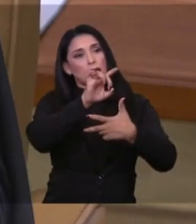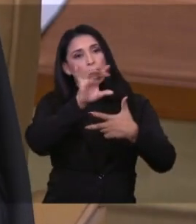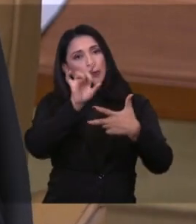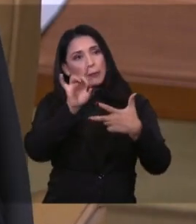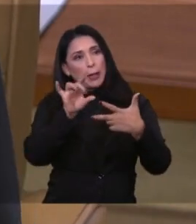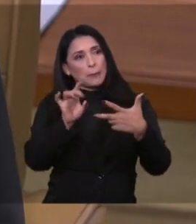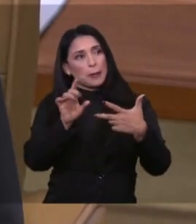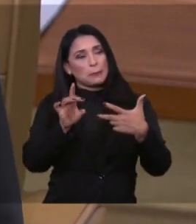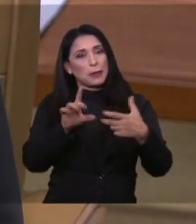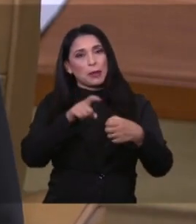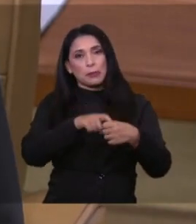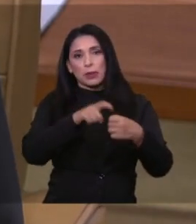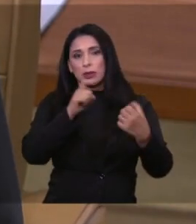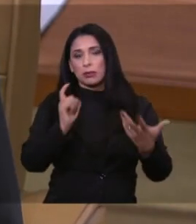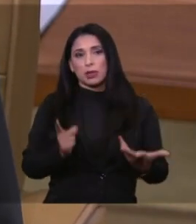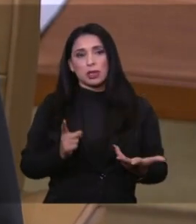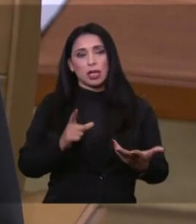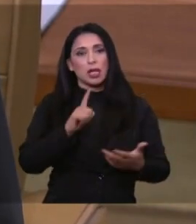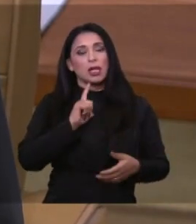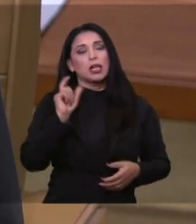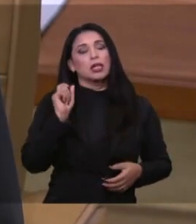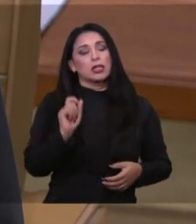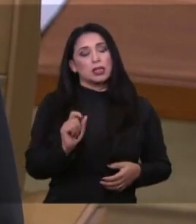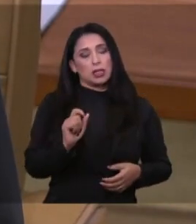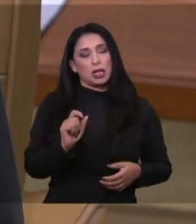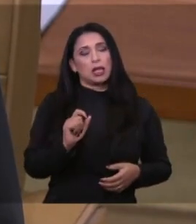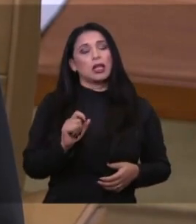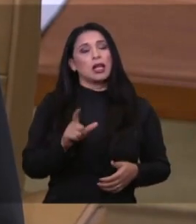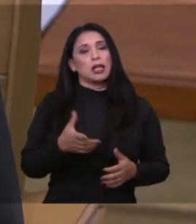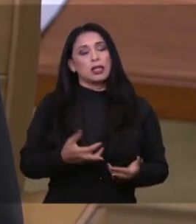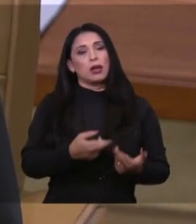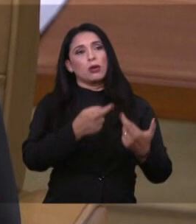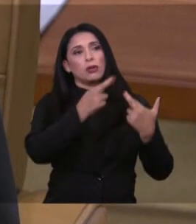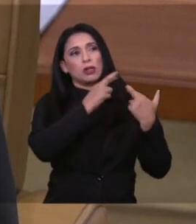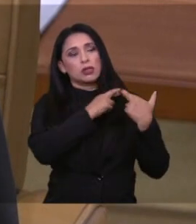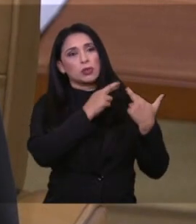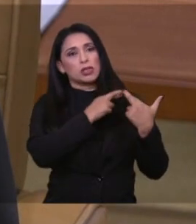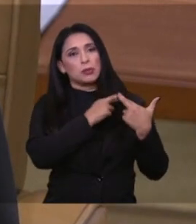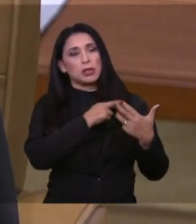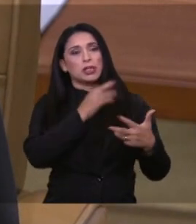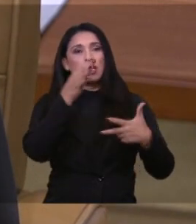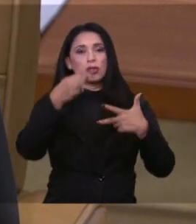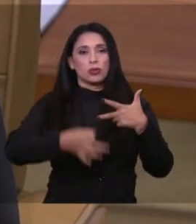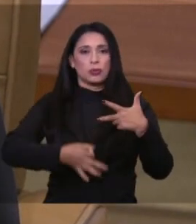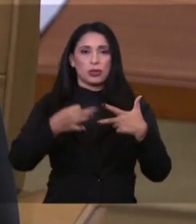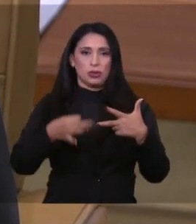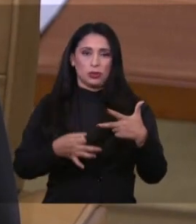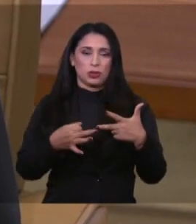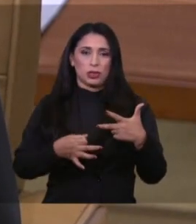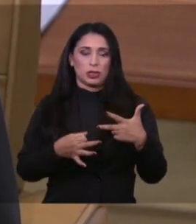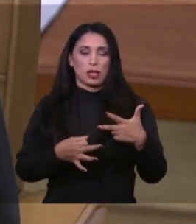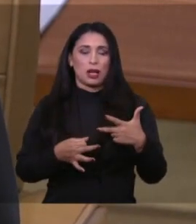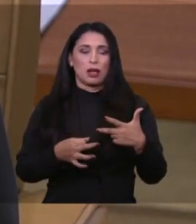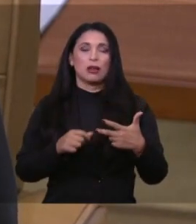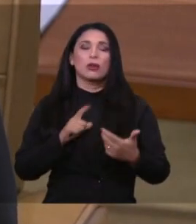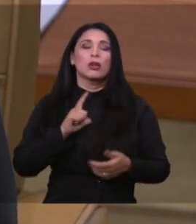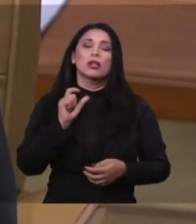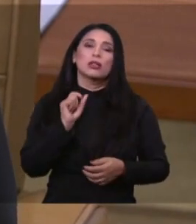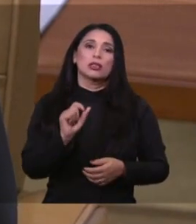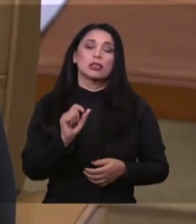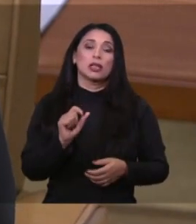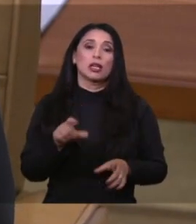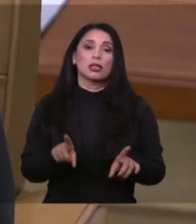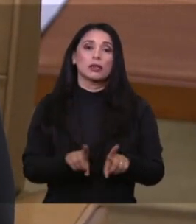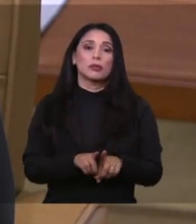em assintoso menoscabo às atribuições essenciais do Poder Judiciário, entre as quais se